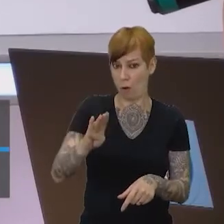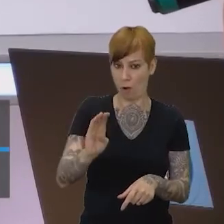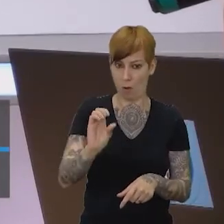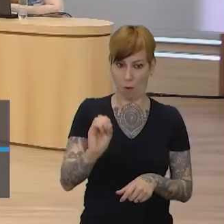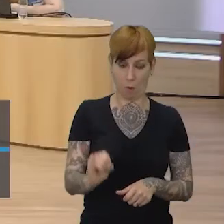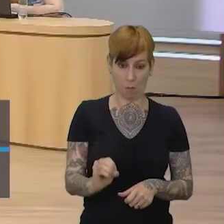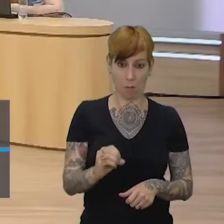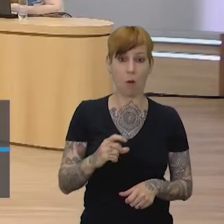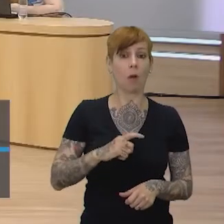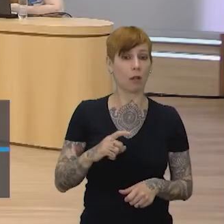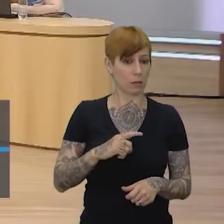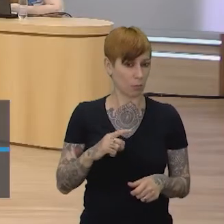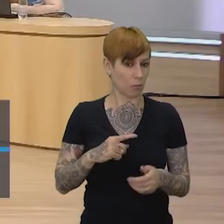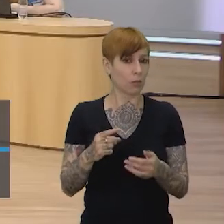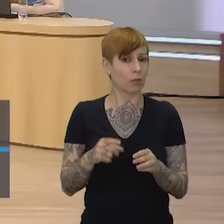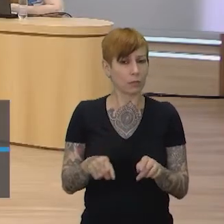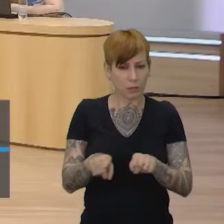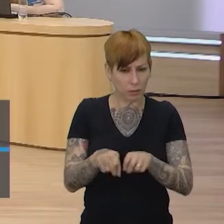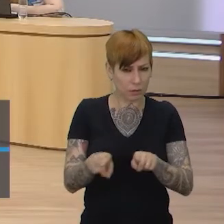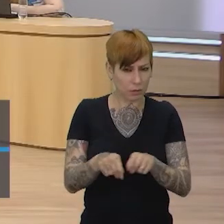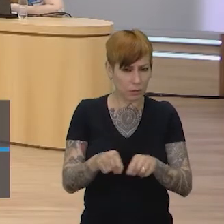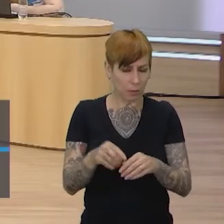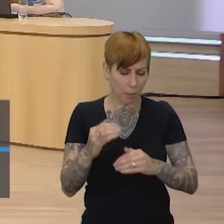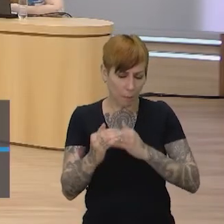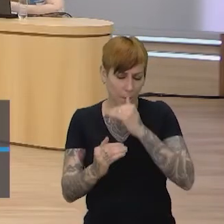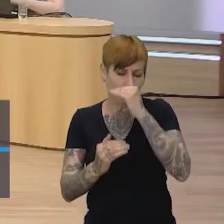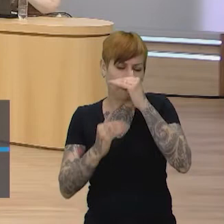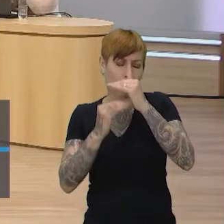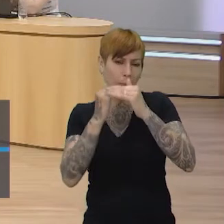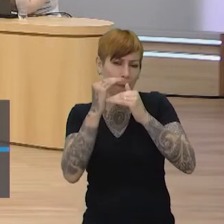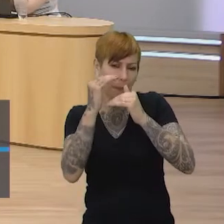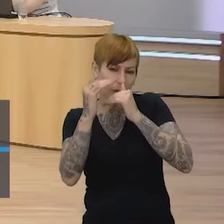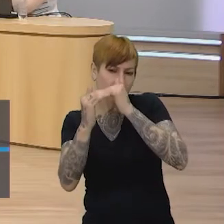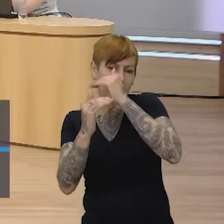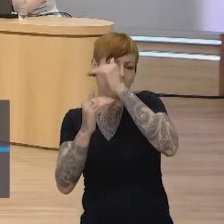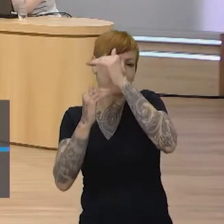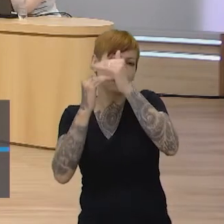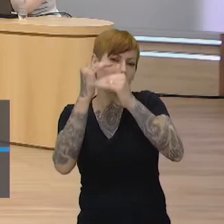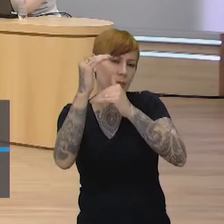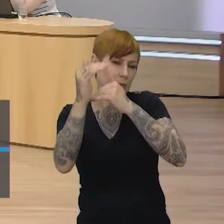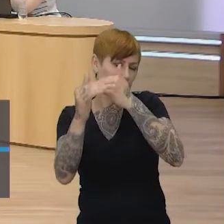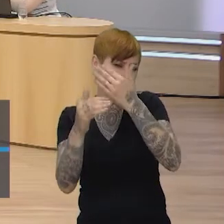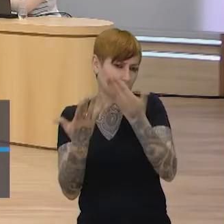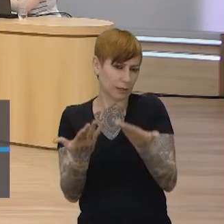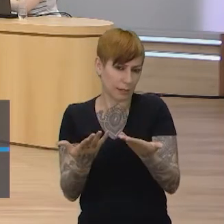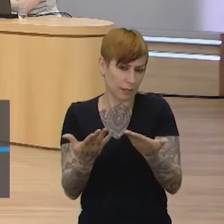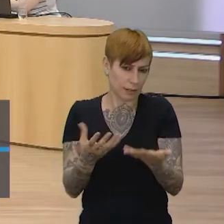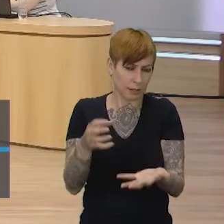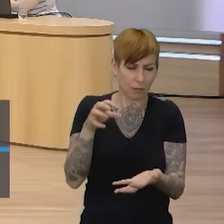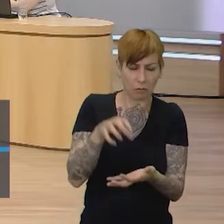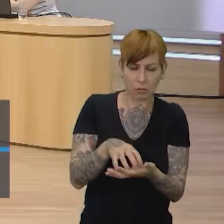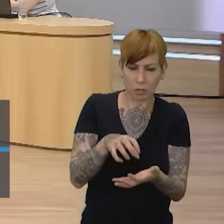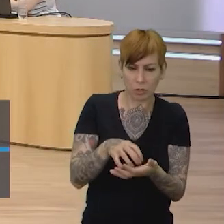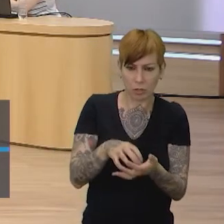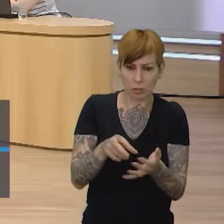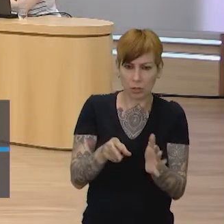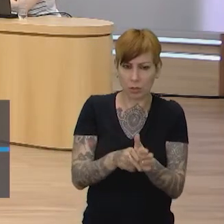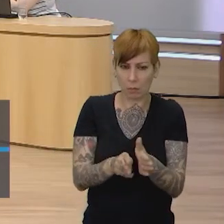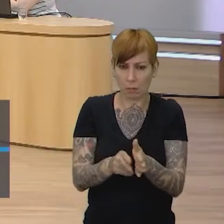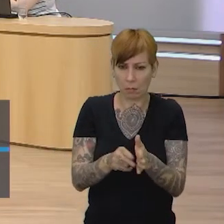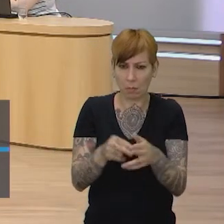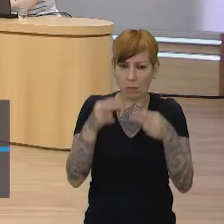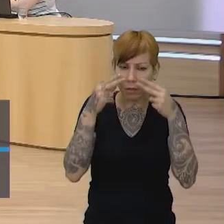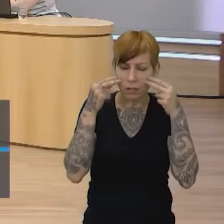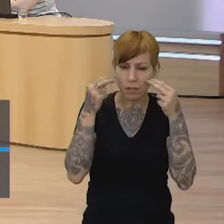vista tecnológico mais próximos do Neolítico, que são as tribos indígenas, né? Então, o que não